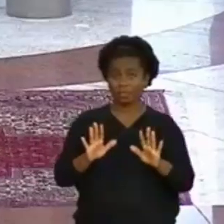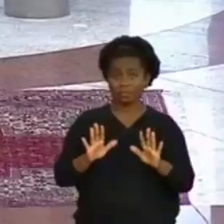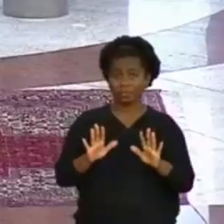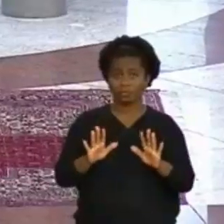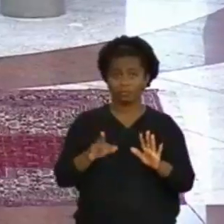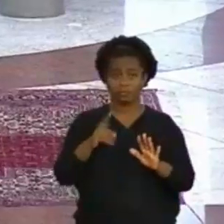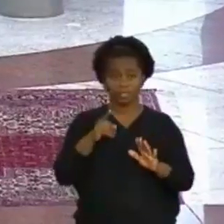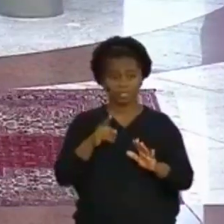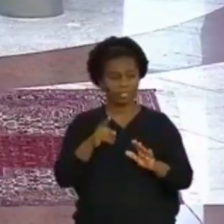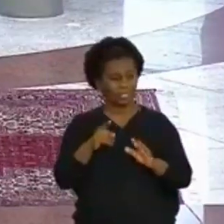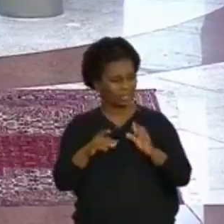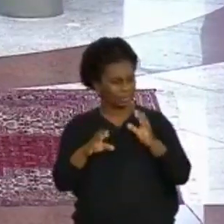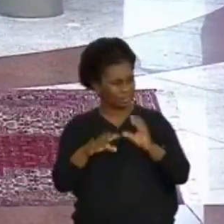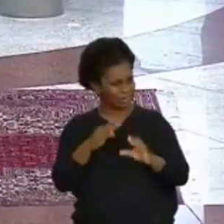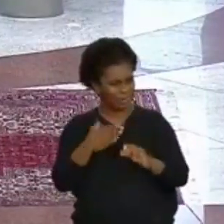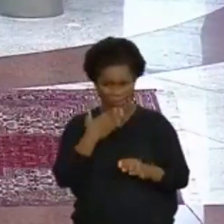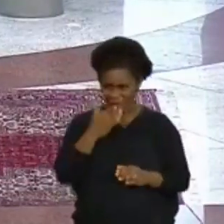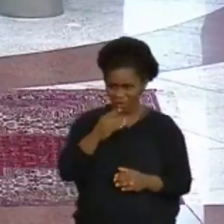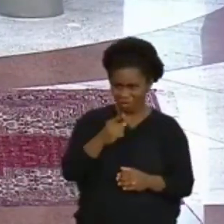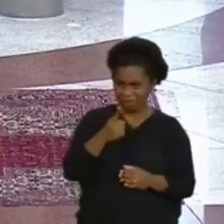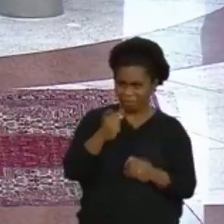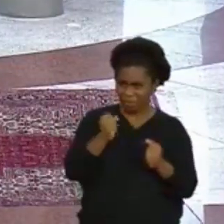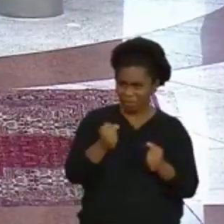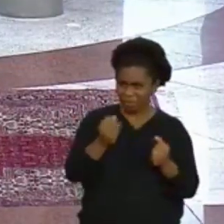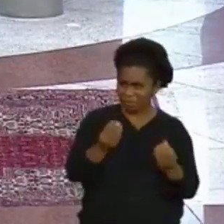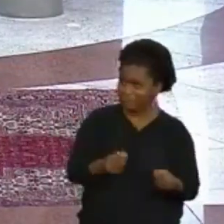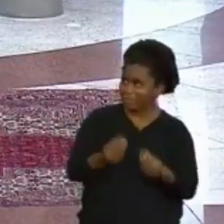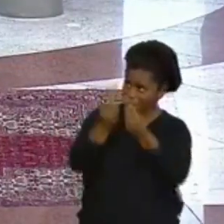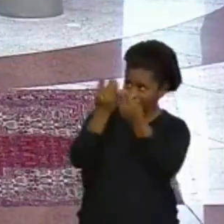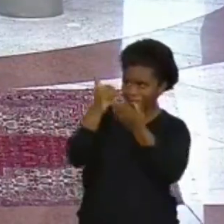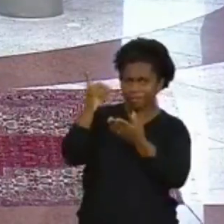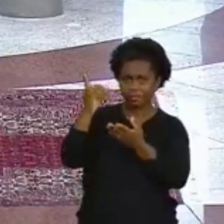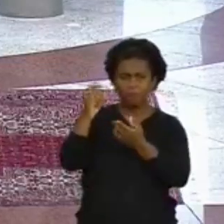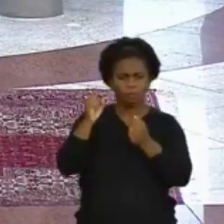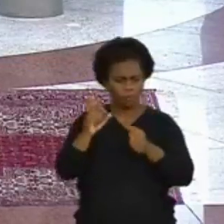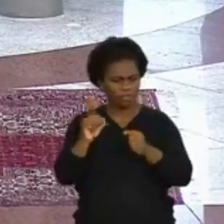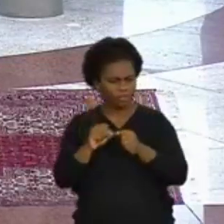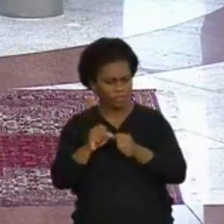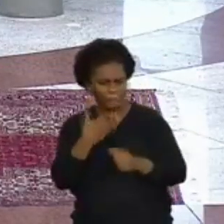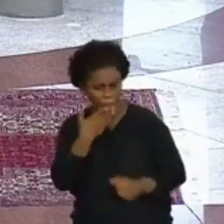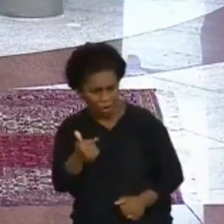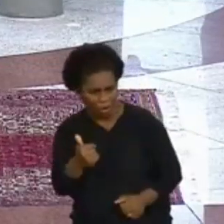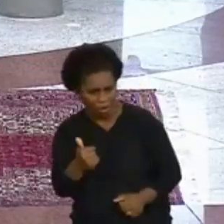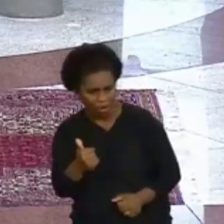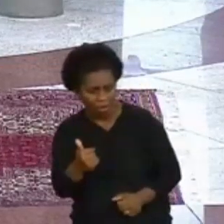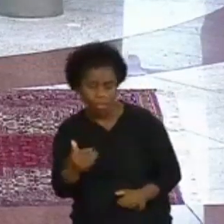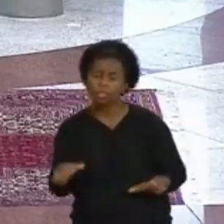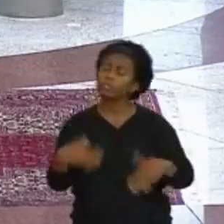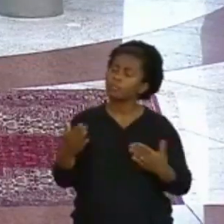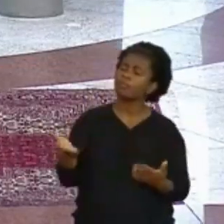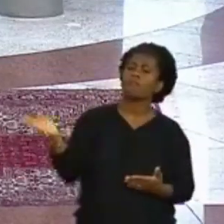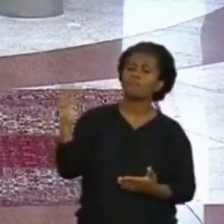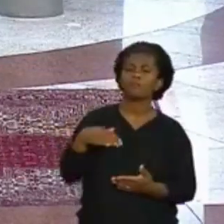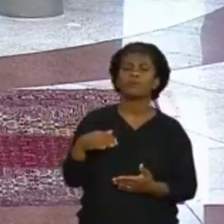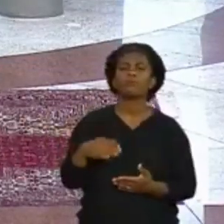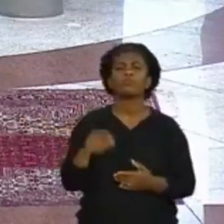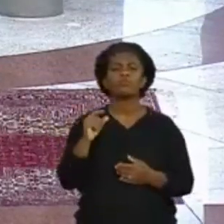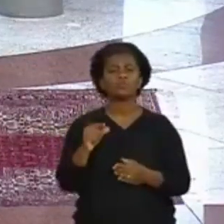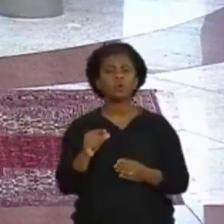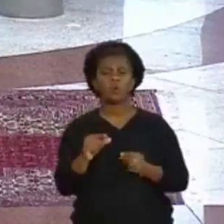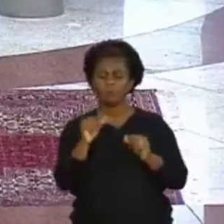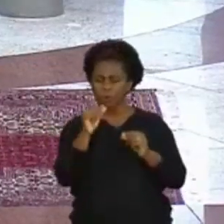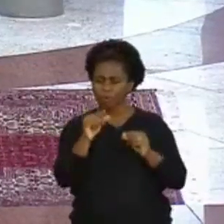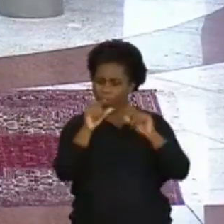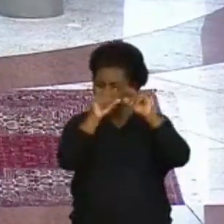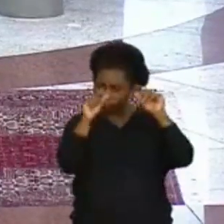você cantou aí, foi o melhor que você podia dar para Deus? Dá para fazer mais? Então vamos lá, só o refrão dessa música, vamos